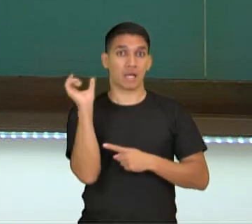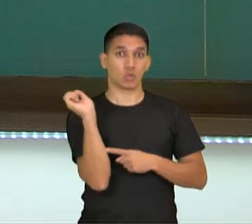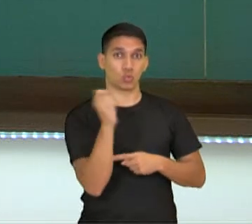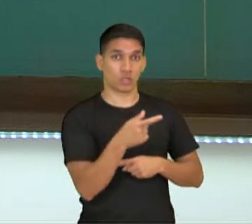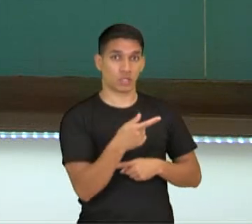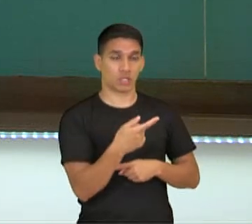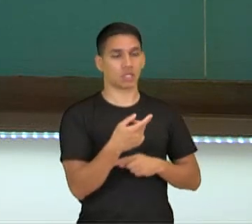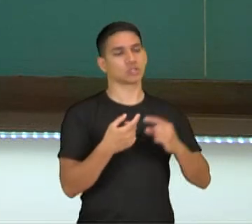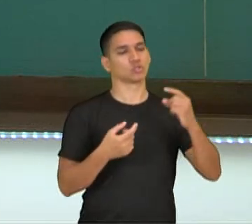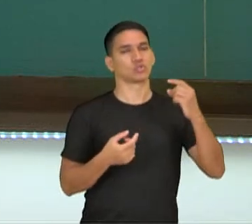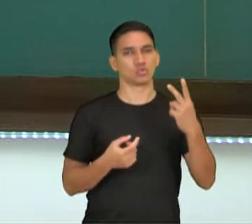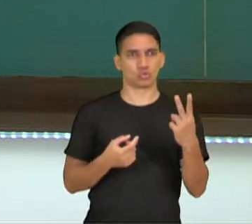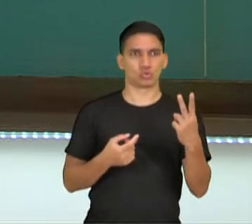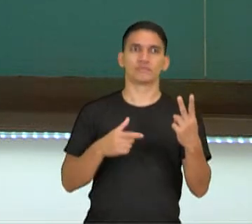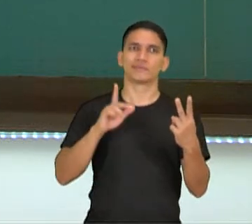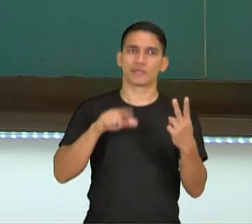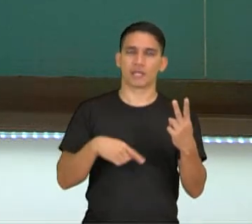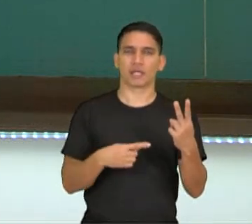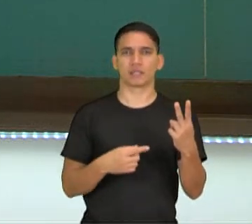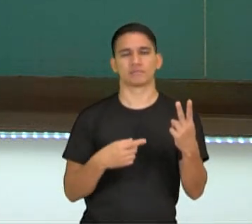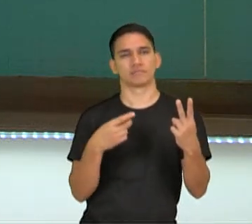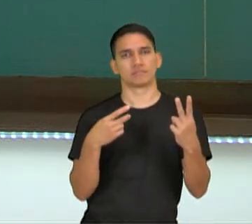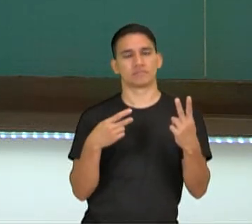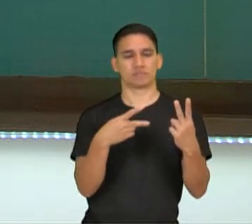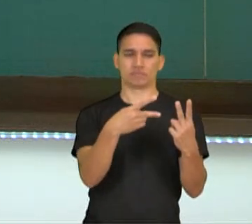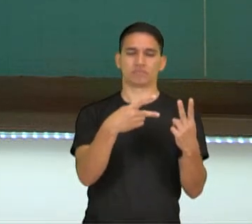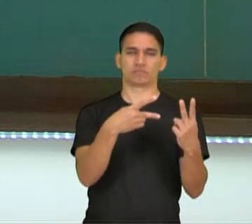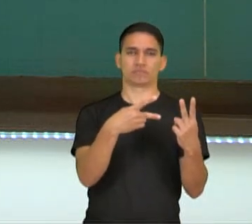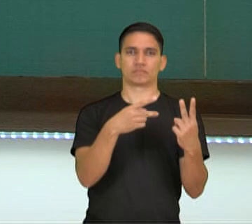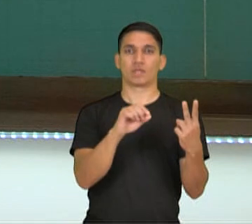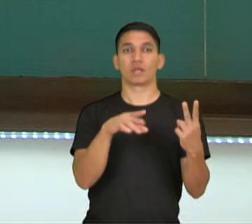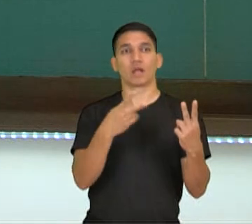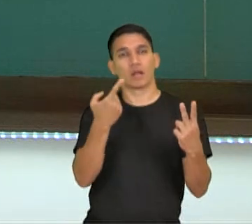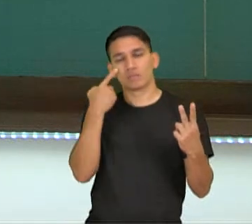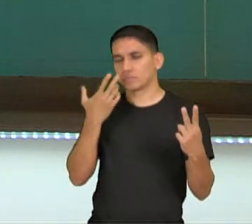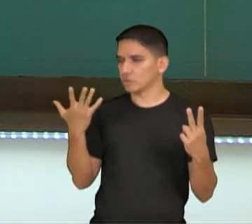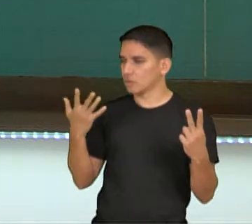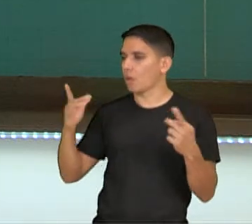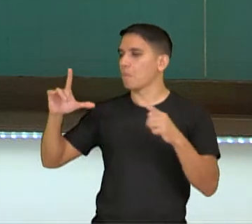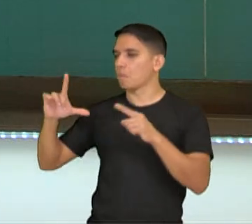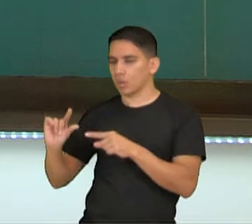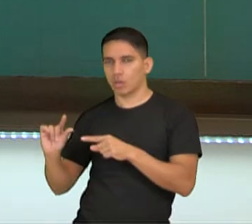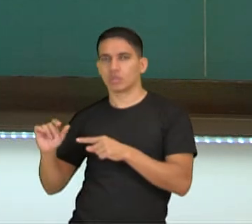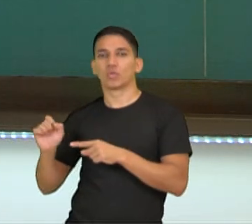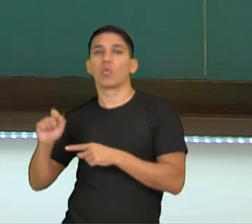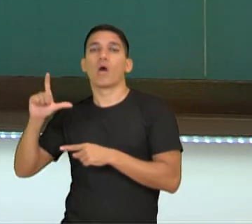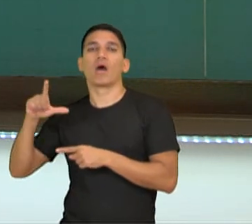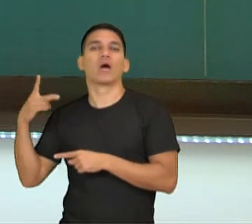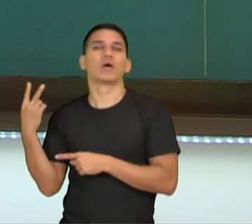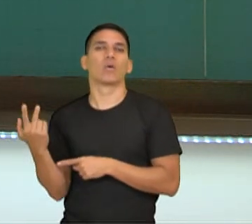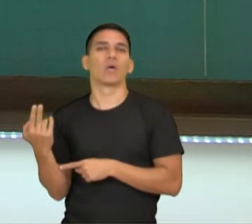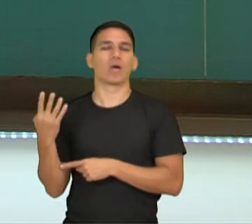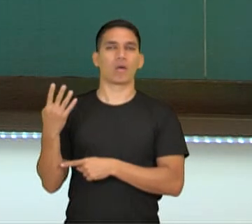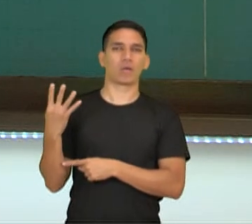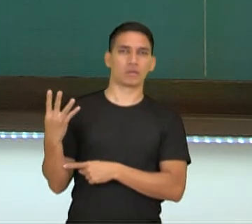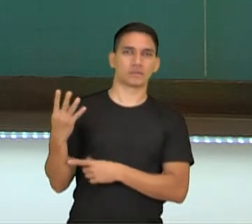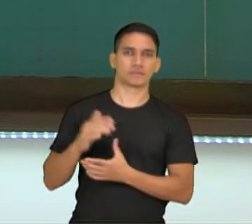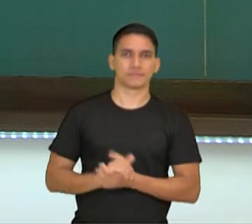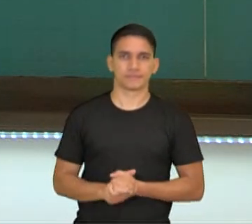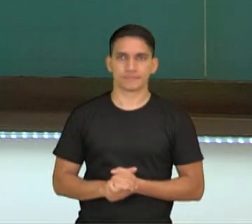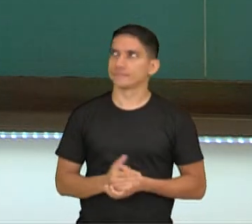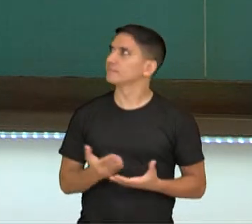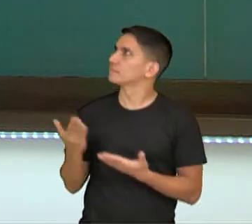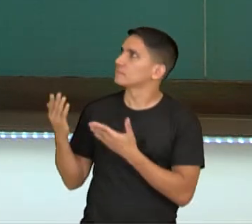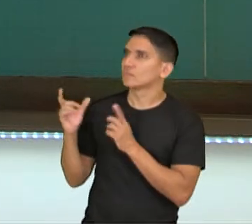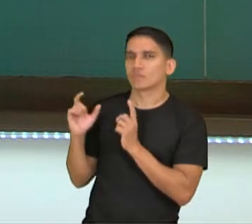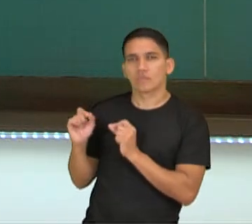ó, maior ou igual do que 2, menor ou igual do que 4. Está aqui, menor ou igual do que 4.